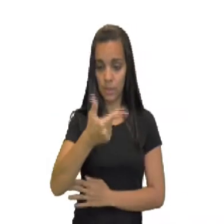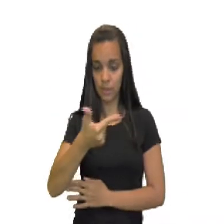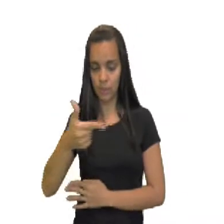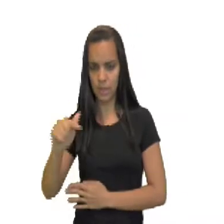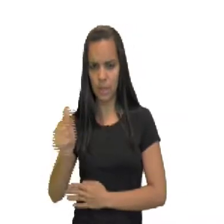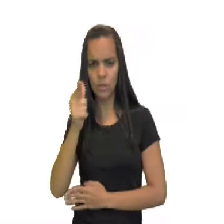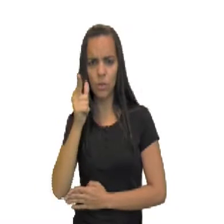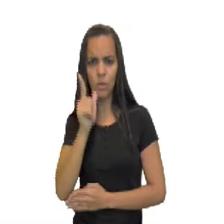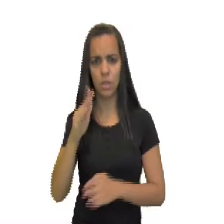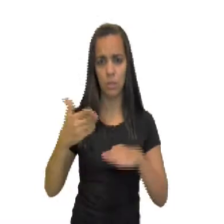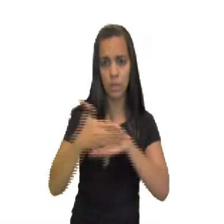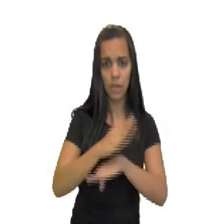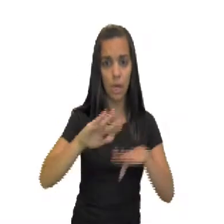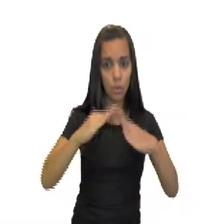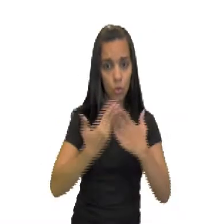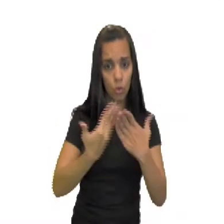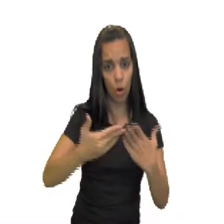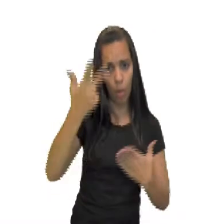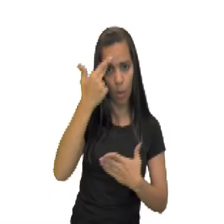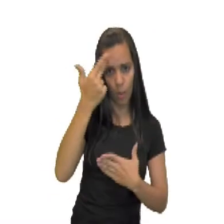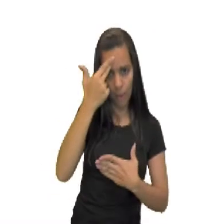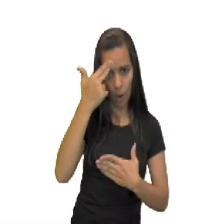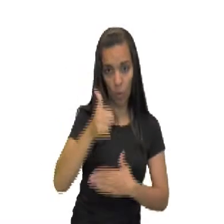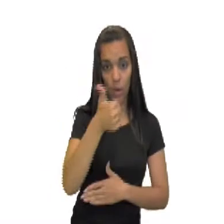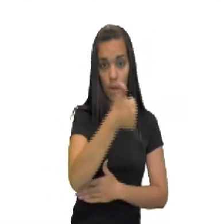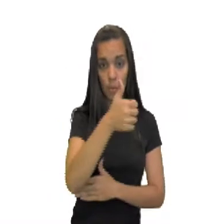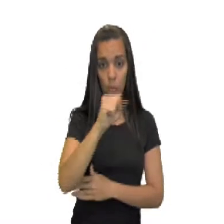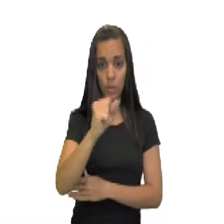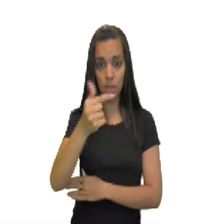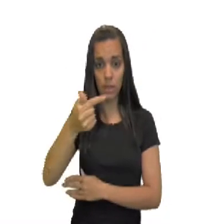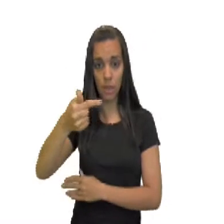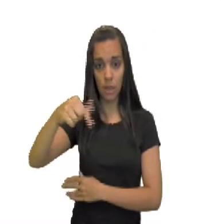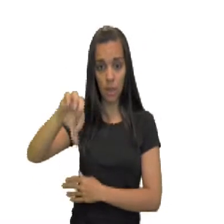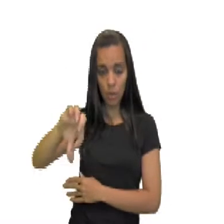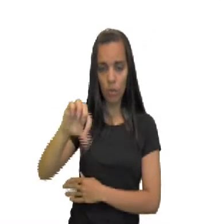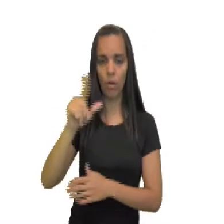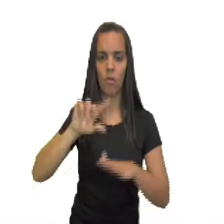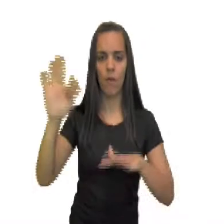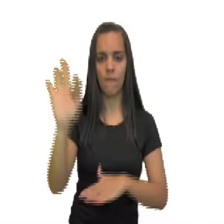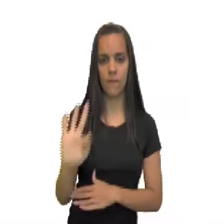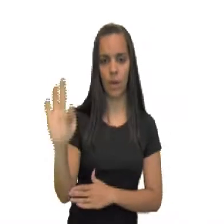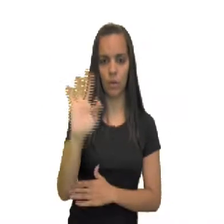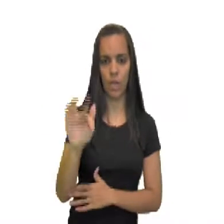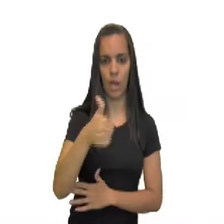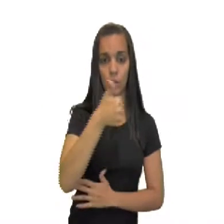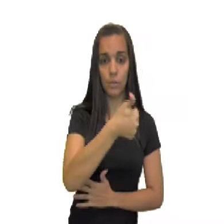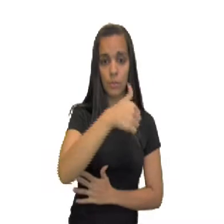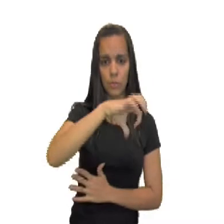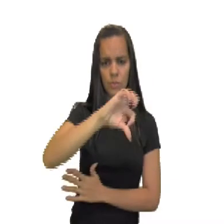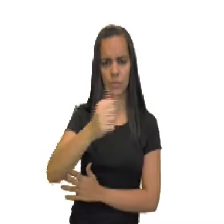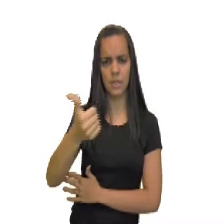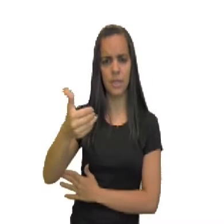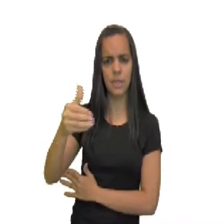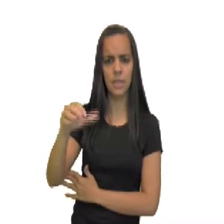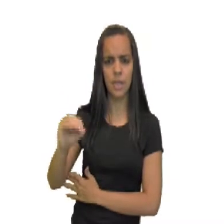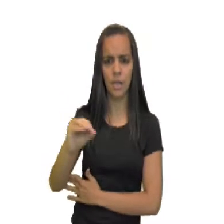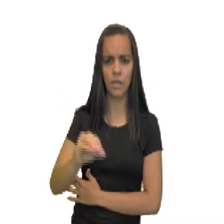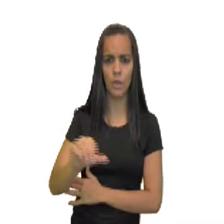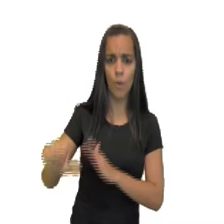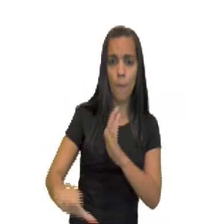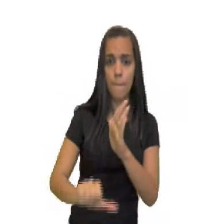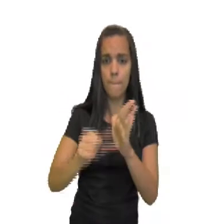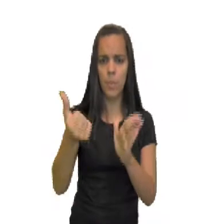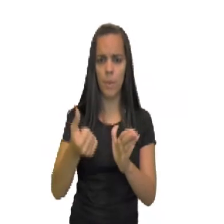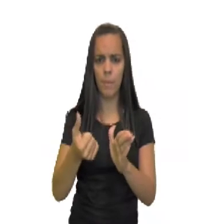as escolas e, em 79, as faculdades. Em 1910, o primeiro partido político